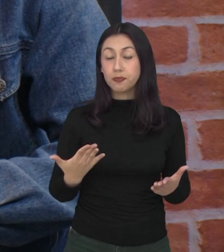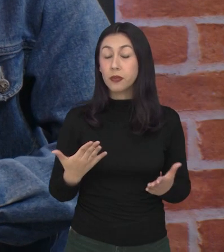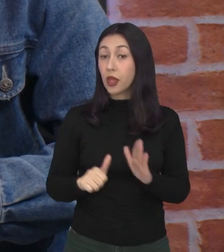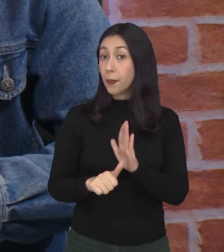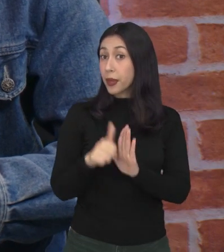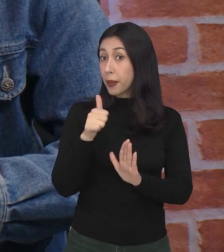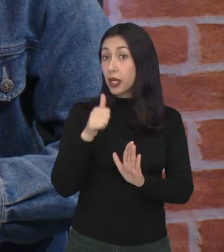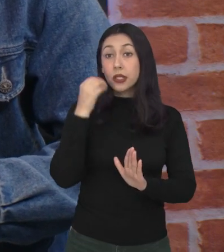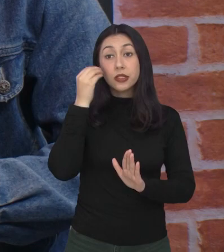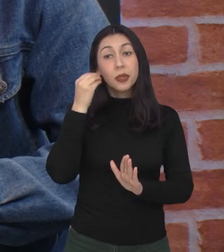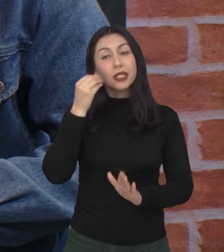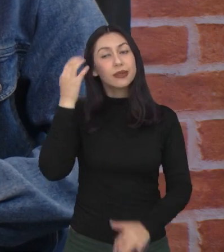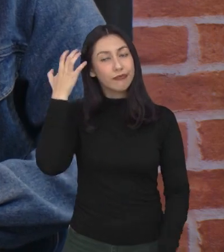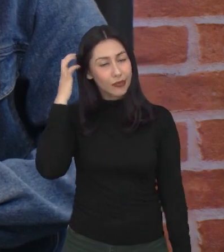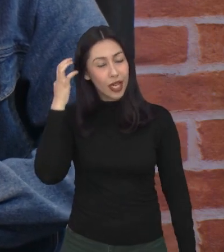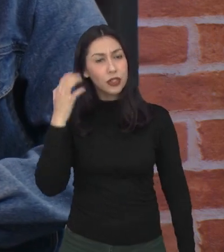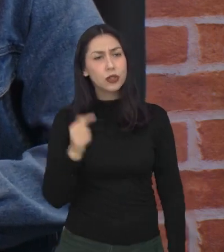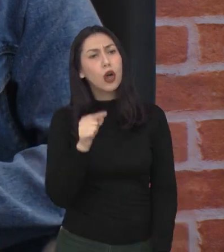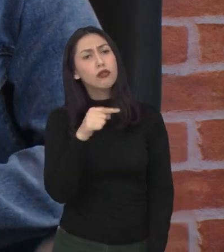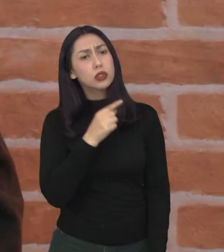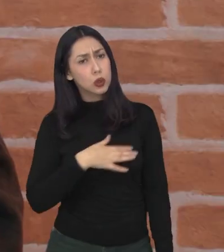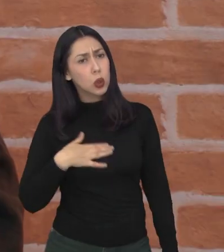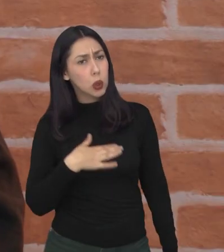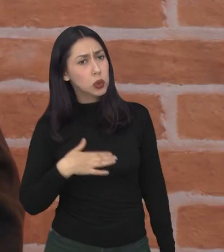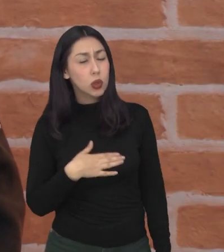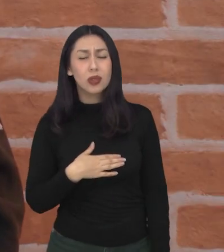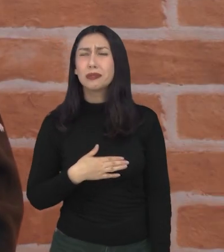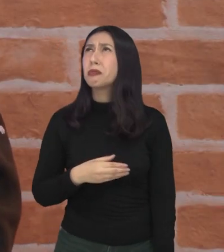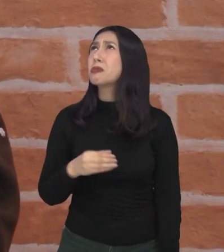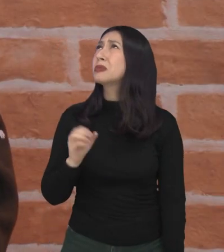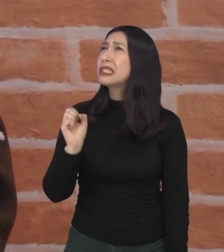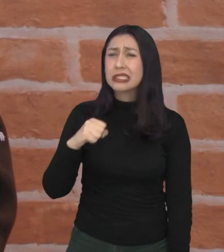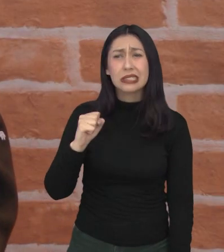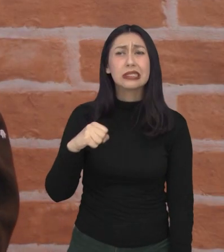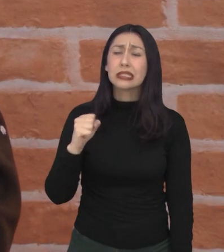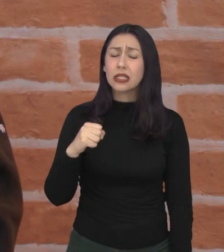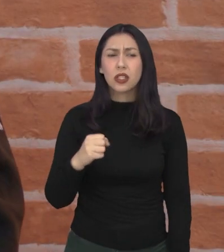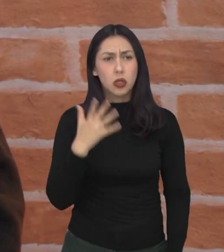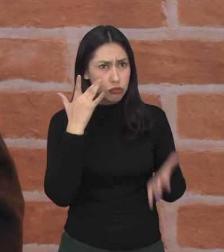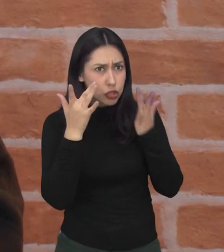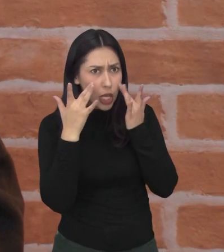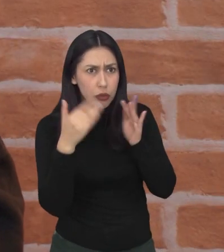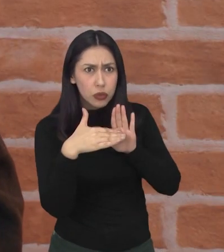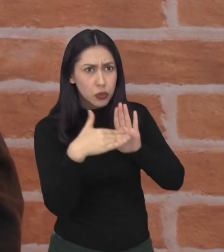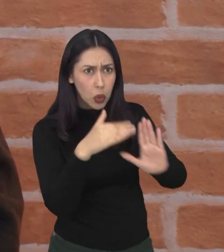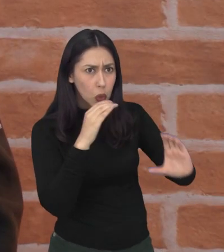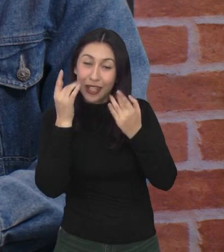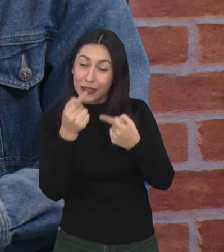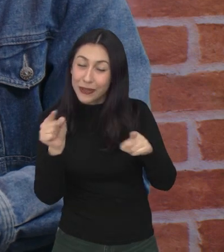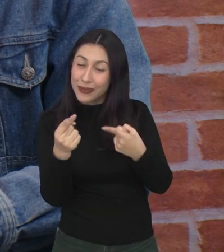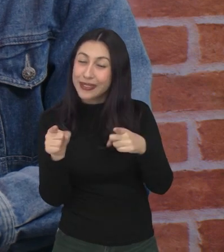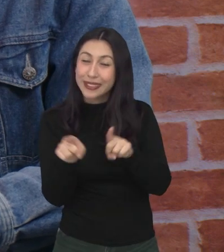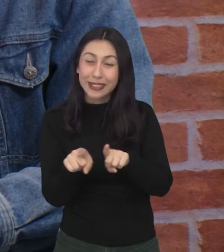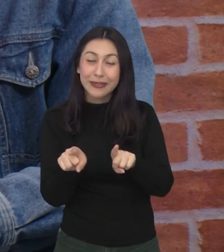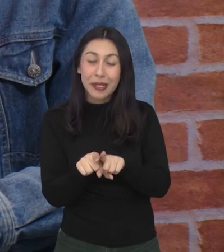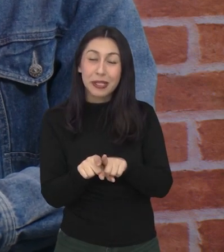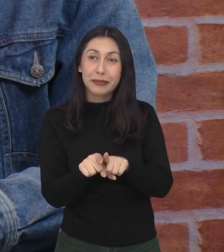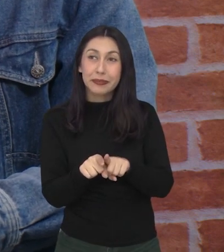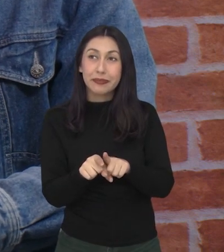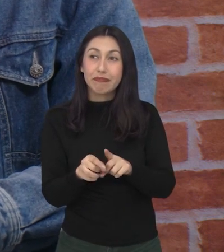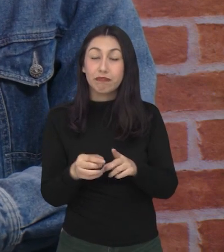repertório para você saber lidar com pessoas e mais que isso, respeitar as pessoas, né? Não importa se é criança, se é adulto. Por que eu